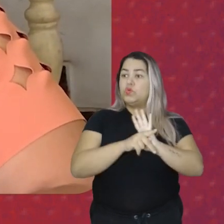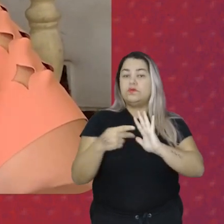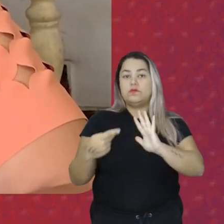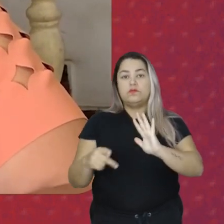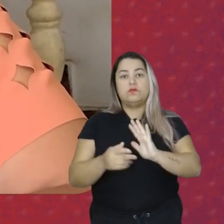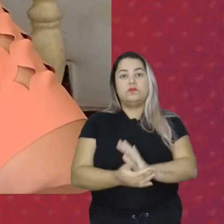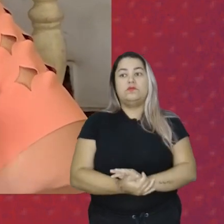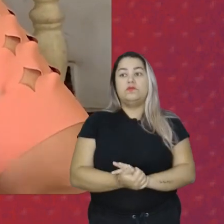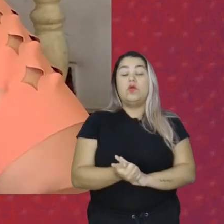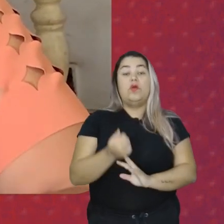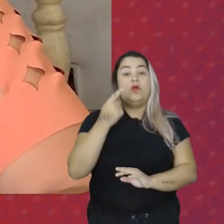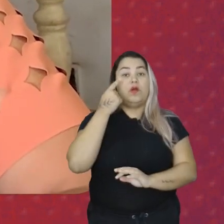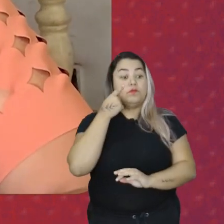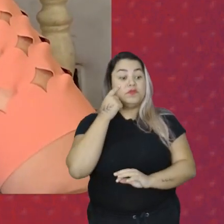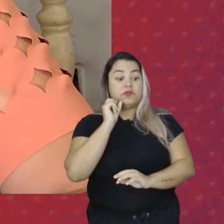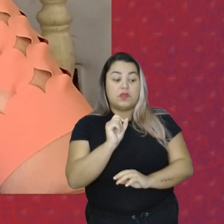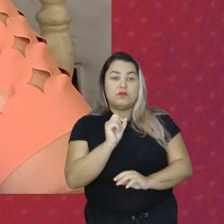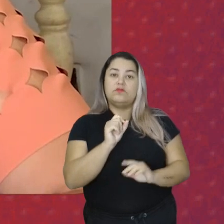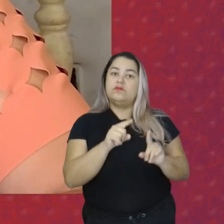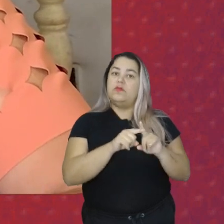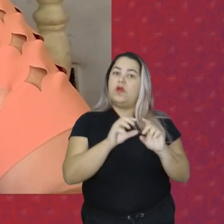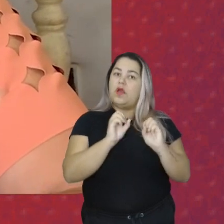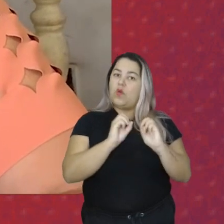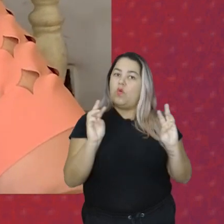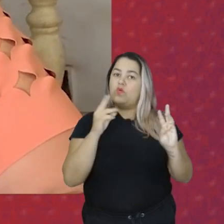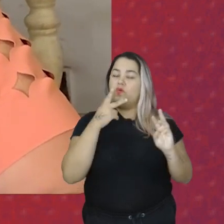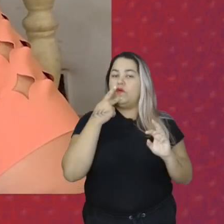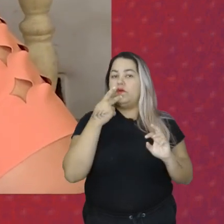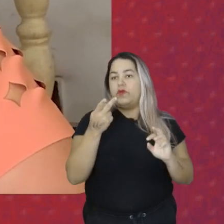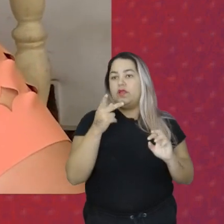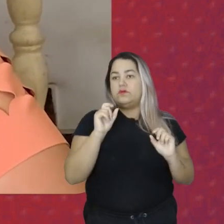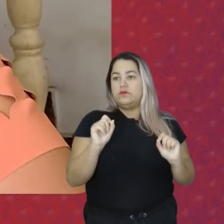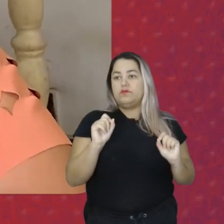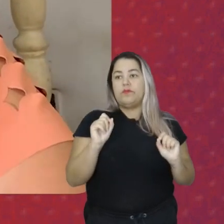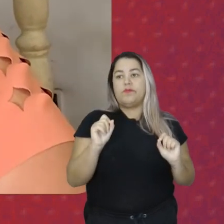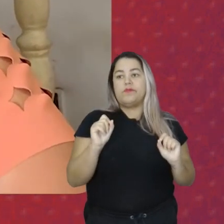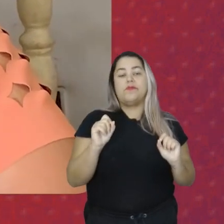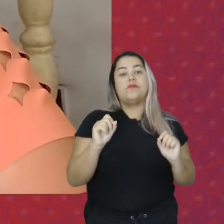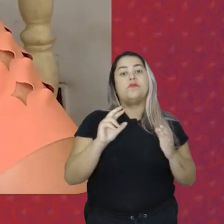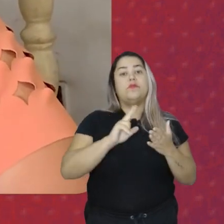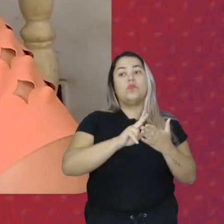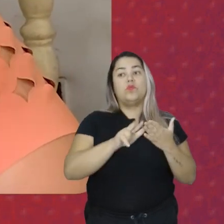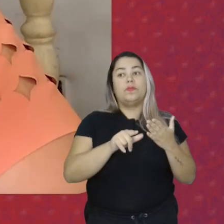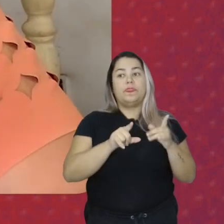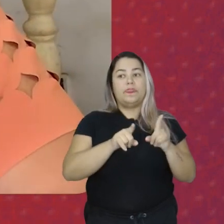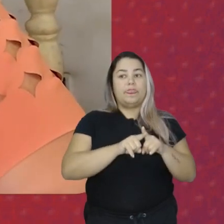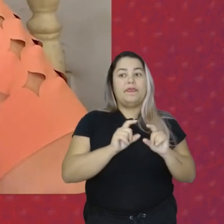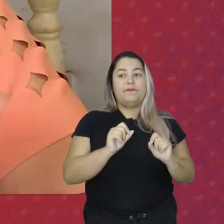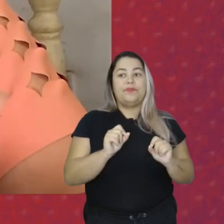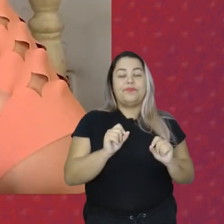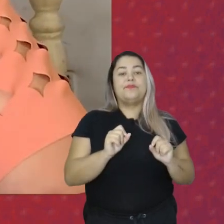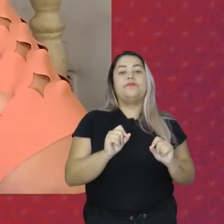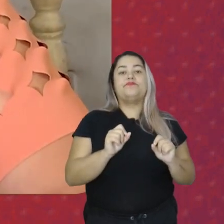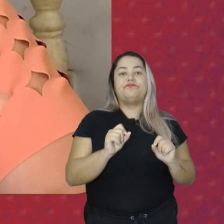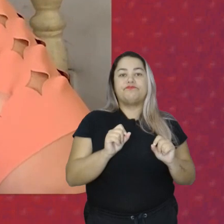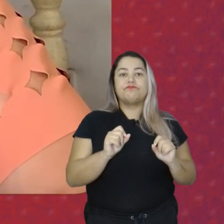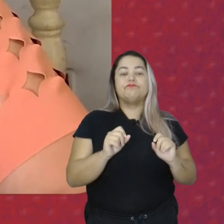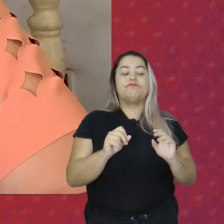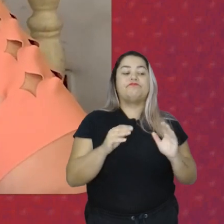história. Observem, quando a ONU diz que os quais, em interações com